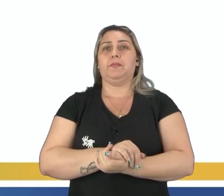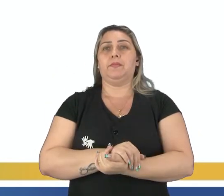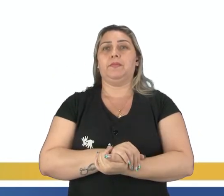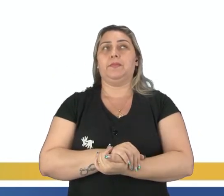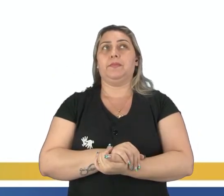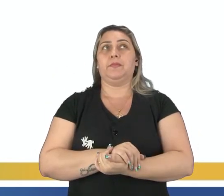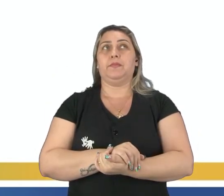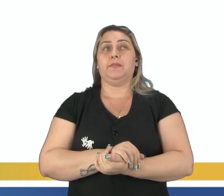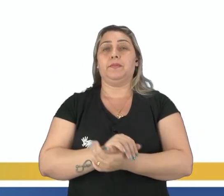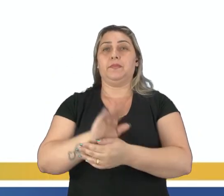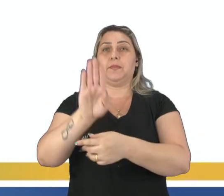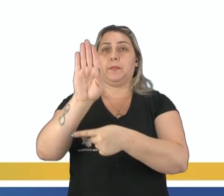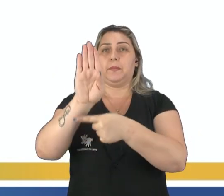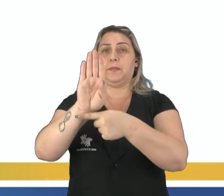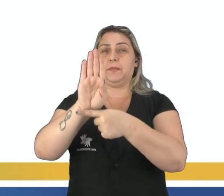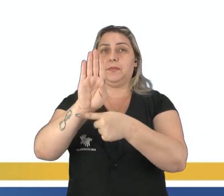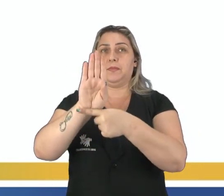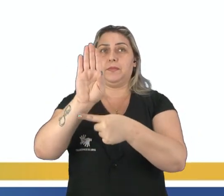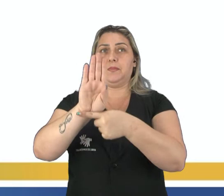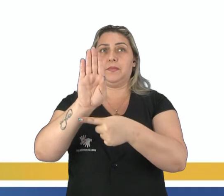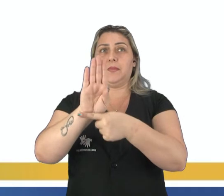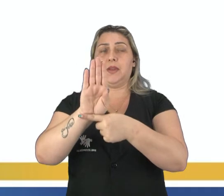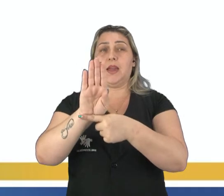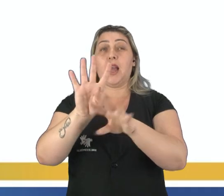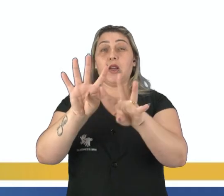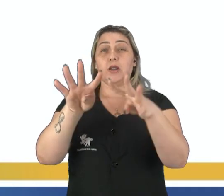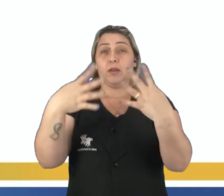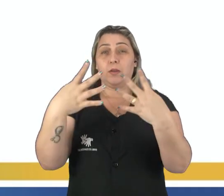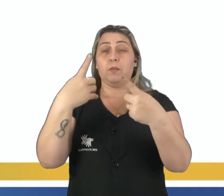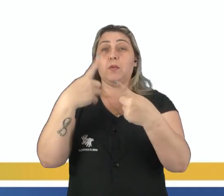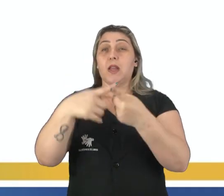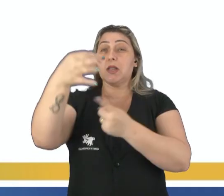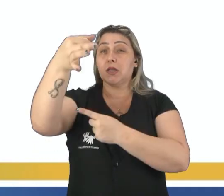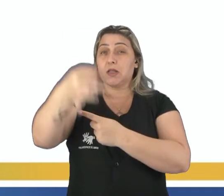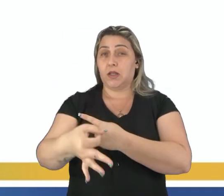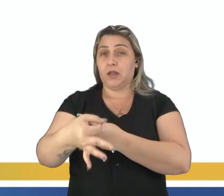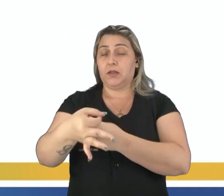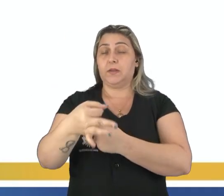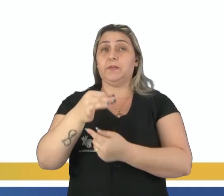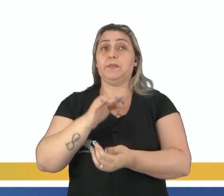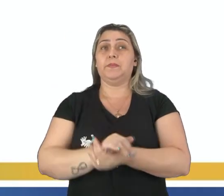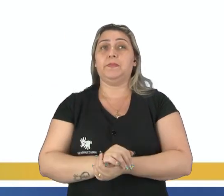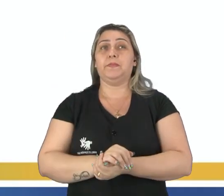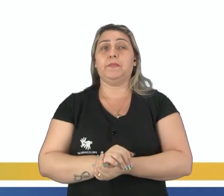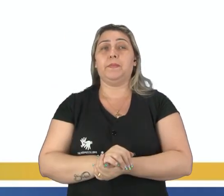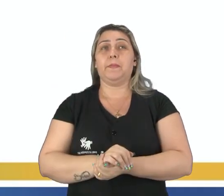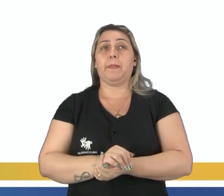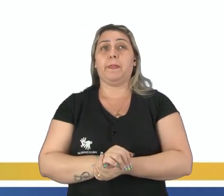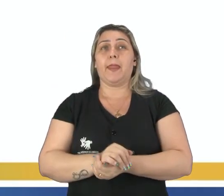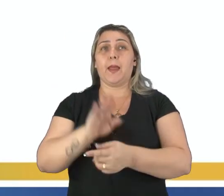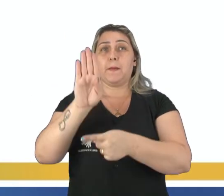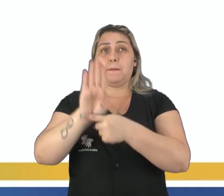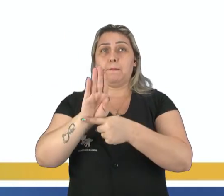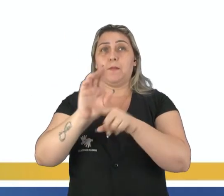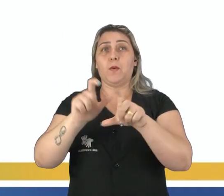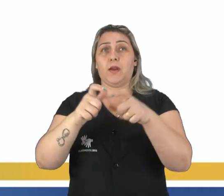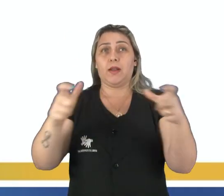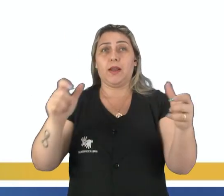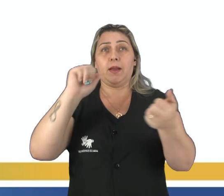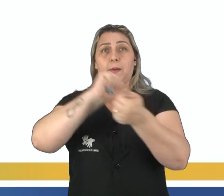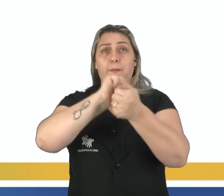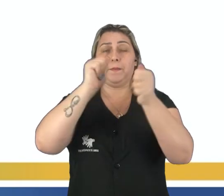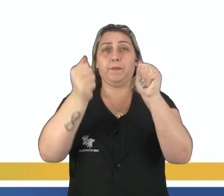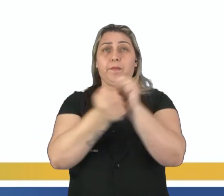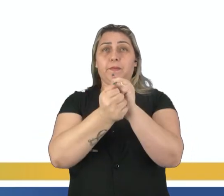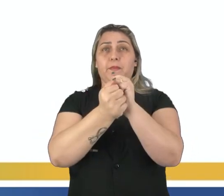temperatura. Eu vou chamar a atenção para essa opção, porque essa opção ela é uma opção correta. A B é uma grandeza